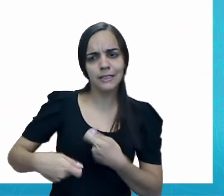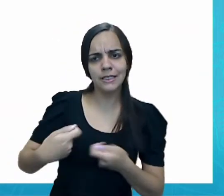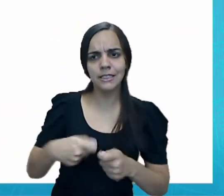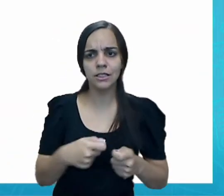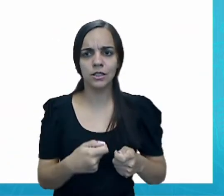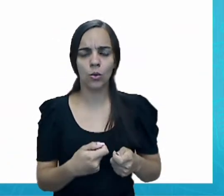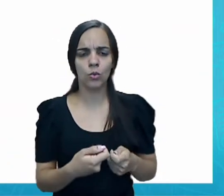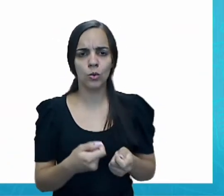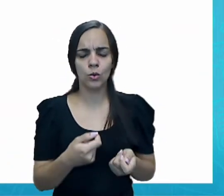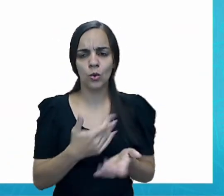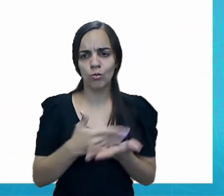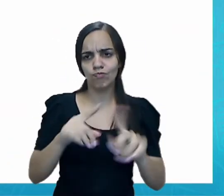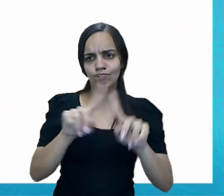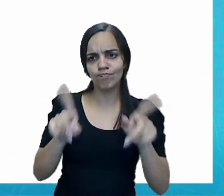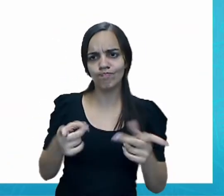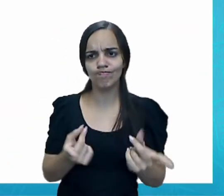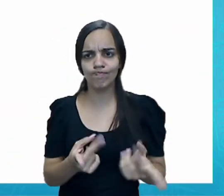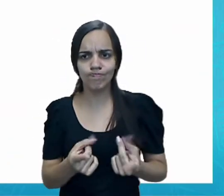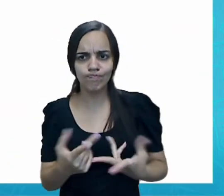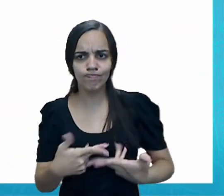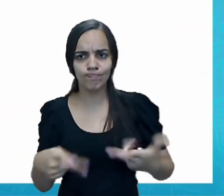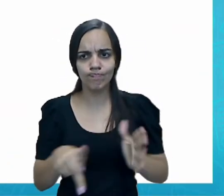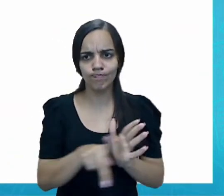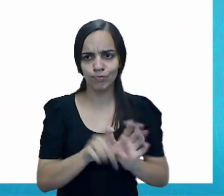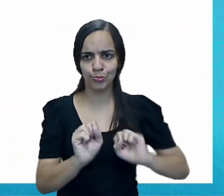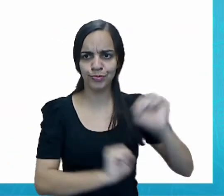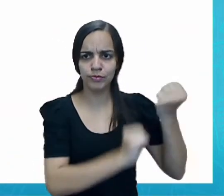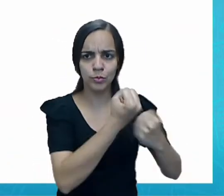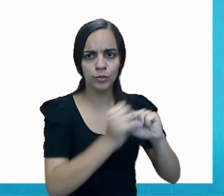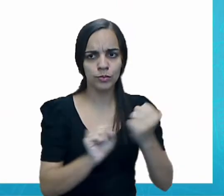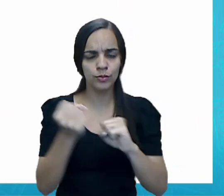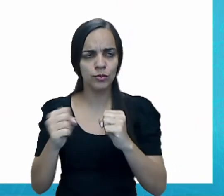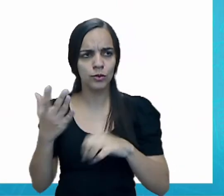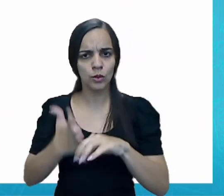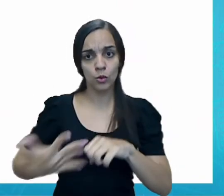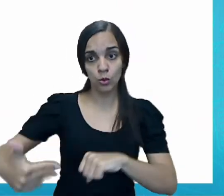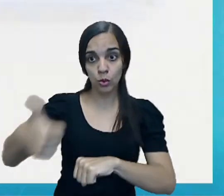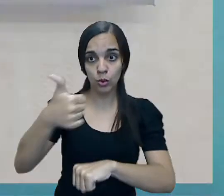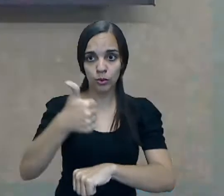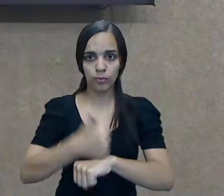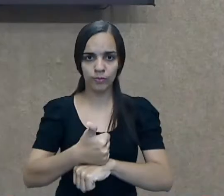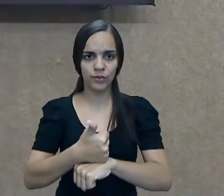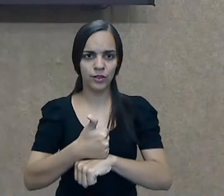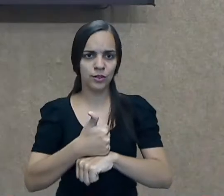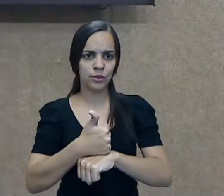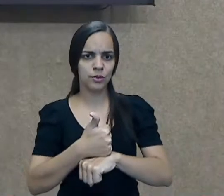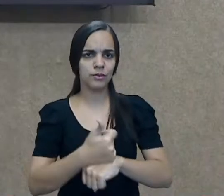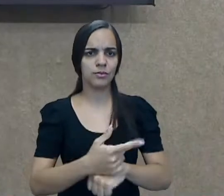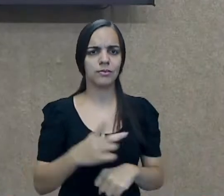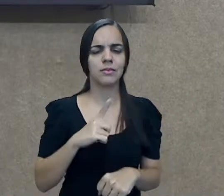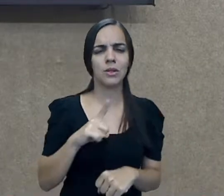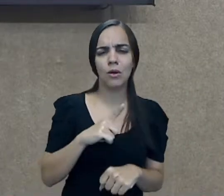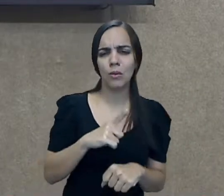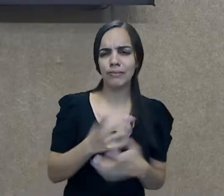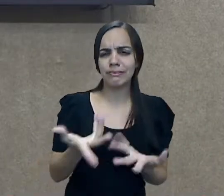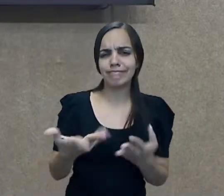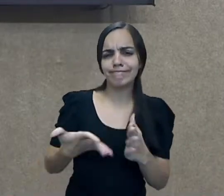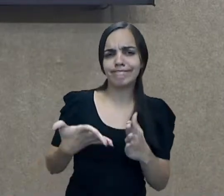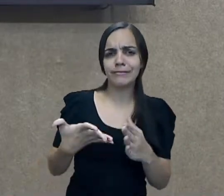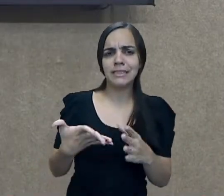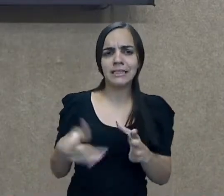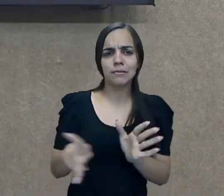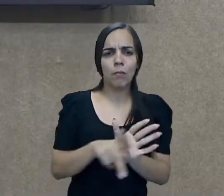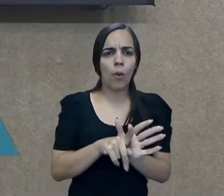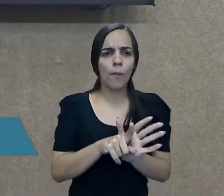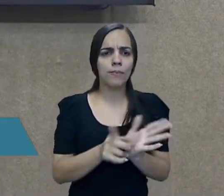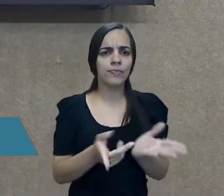financeira, comercial, que também recebe o nome de neocolonialismo, ou seja, um novo modo de colonizar. Não